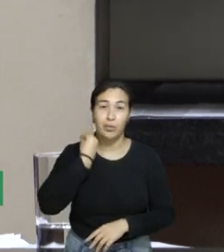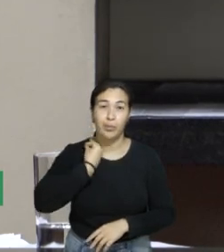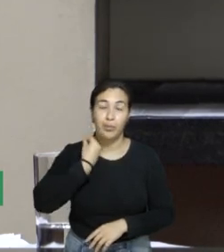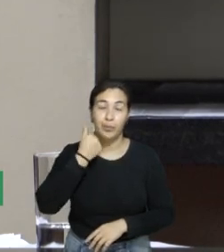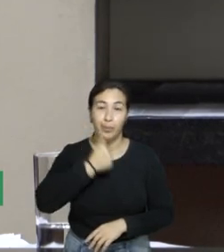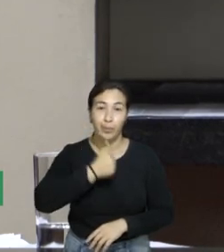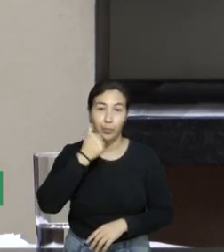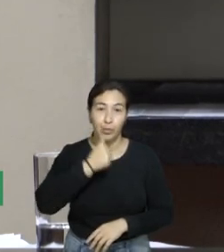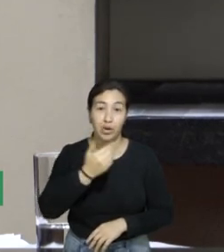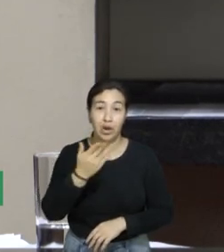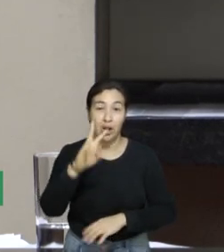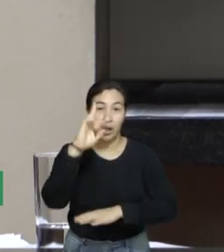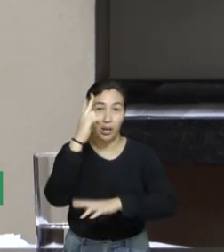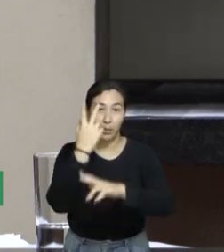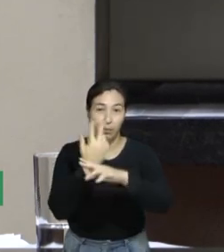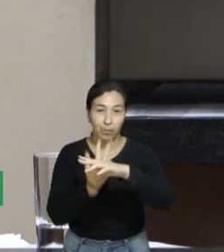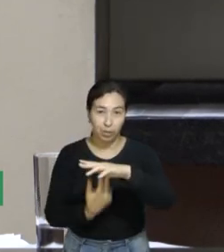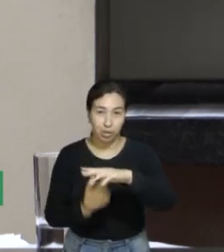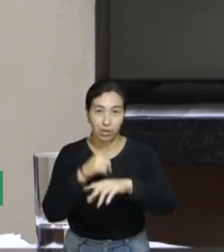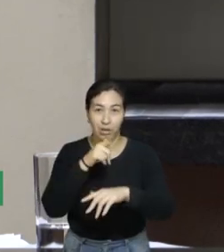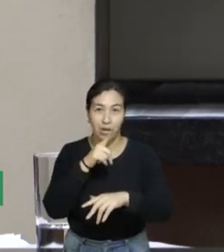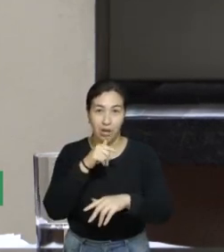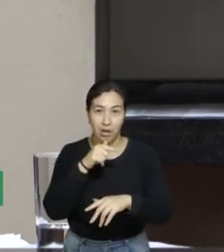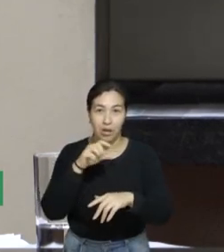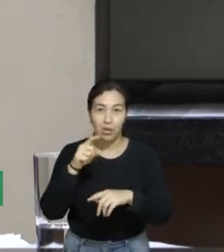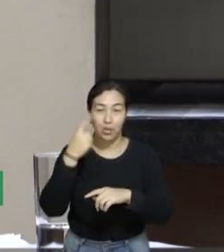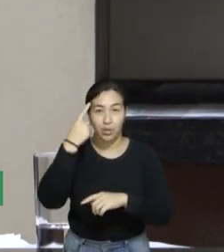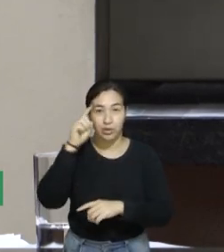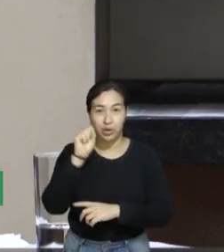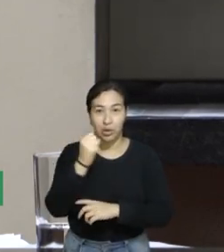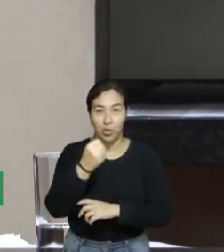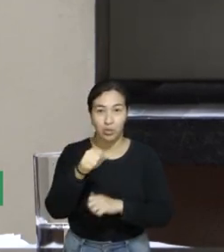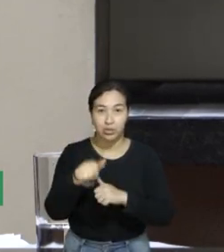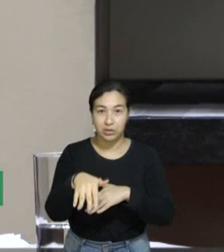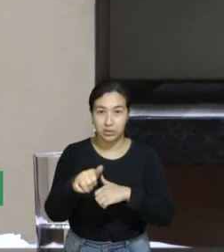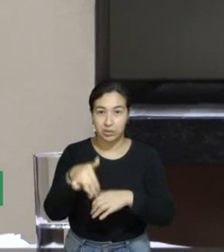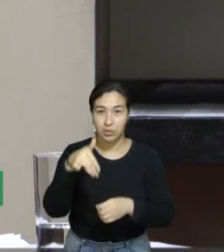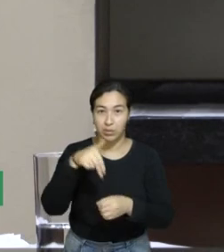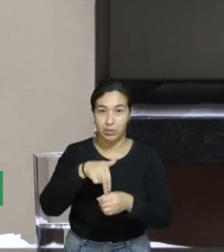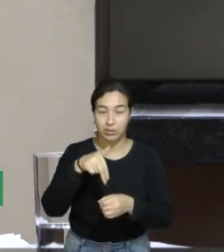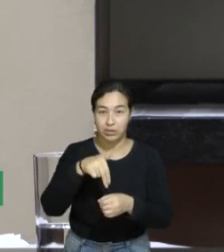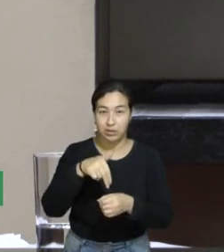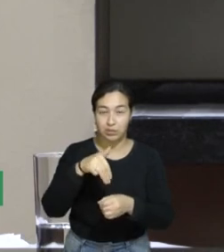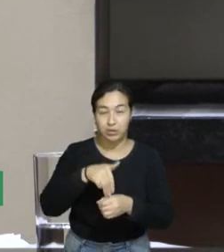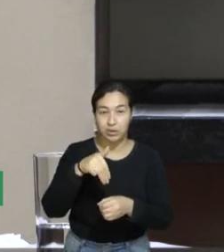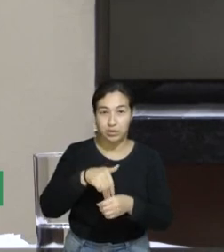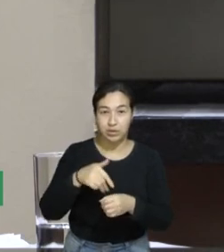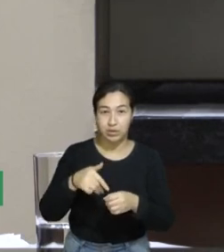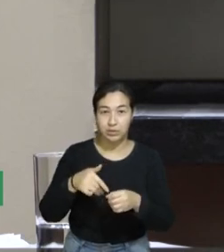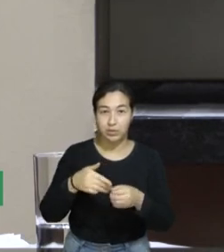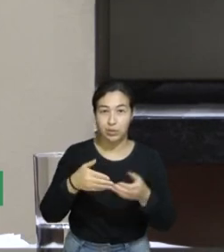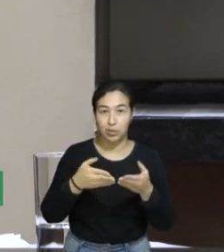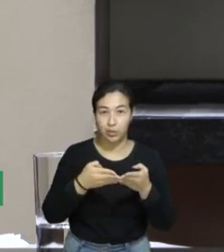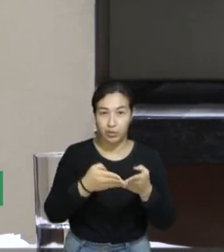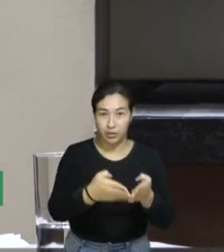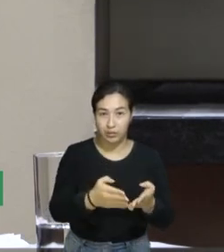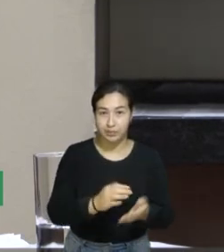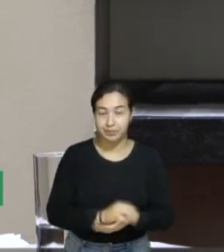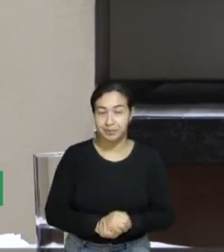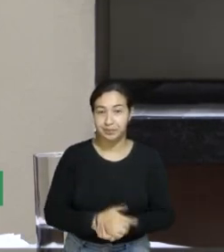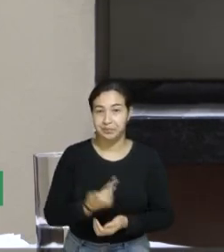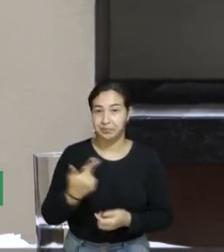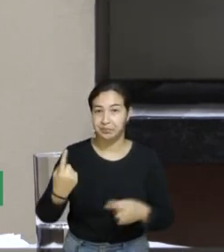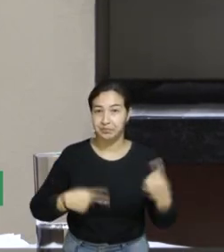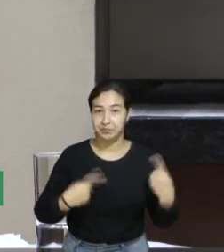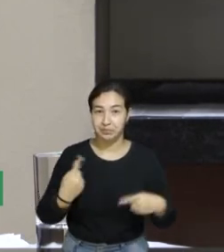de afogamento no dia 8 de setembro do corrente ano no município de Navegantes, em discussão. Não havendo quem queira discutir, em votação, deputados